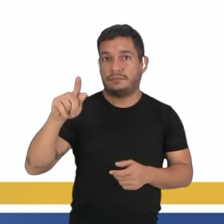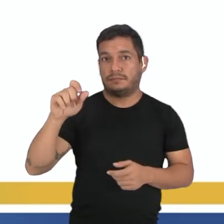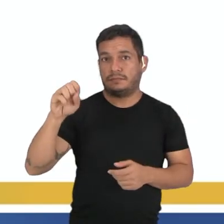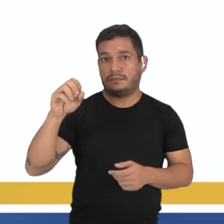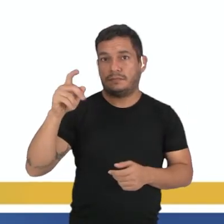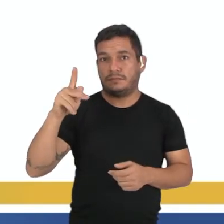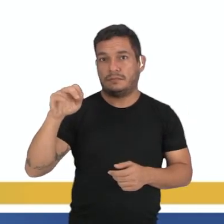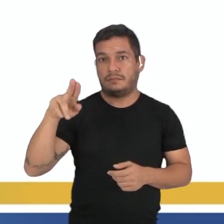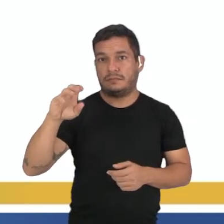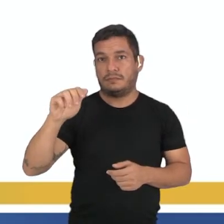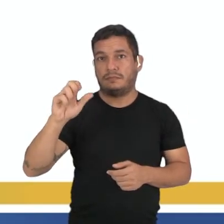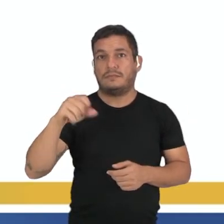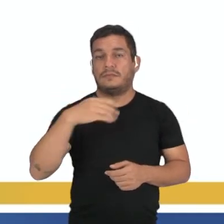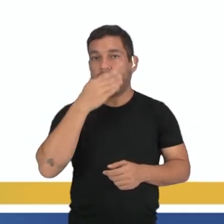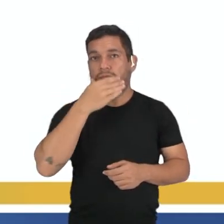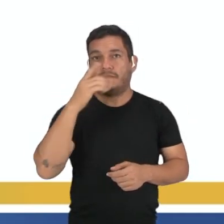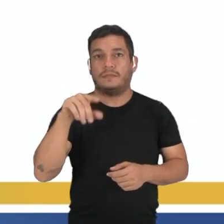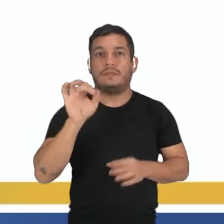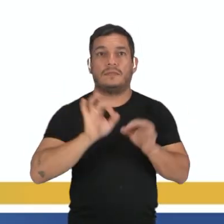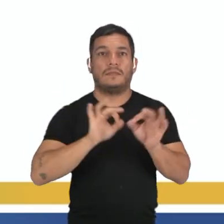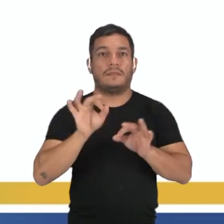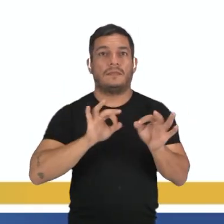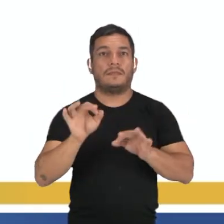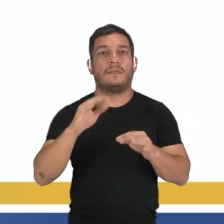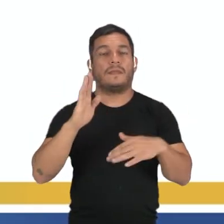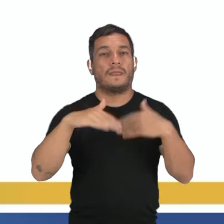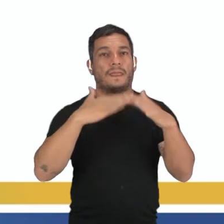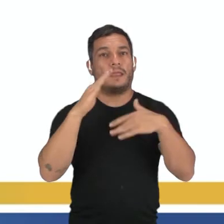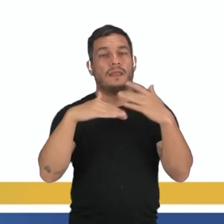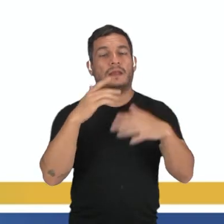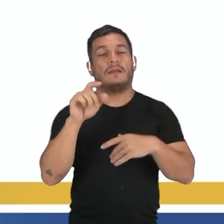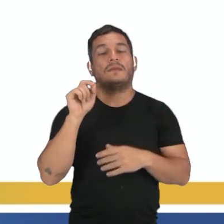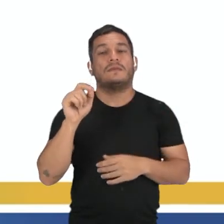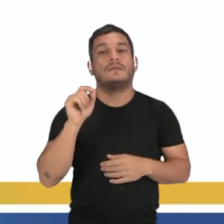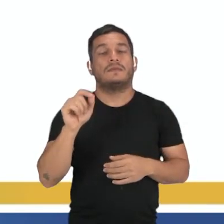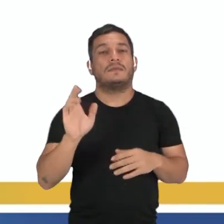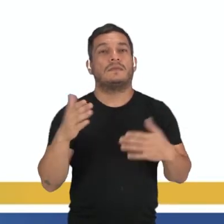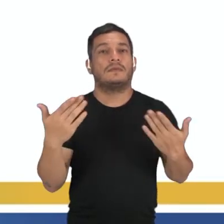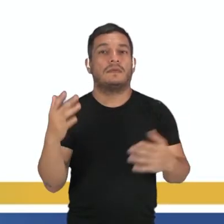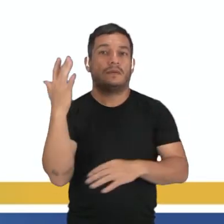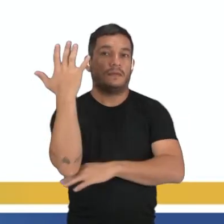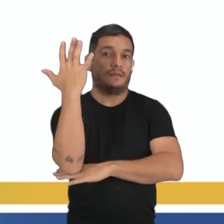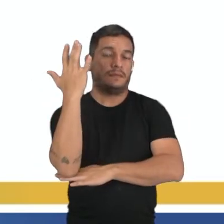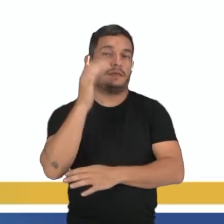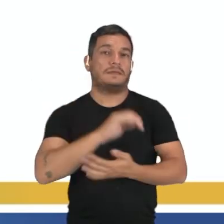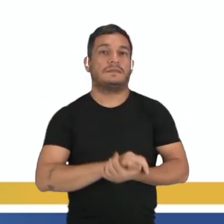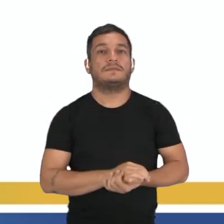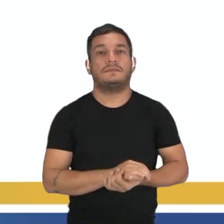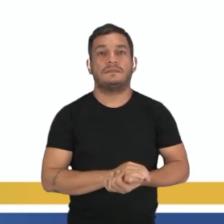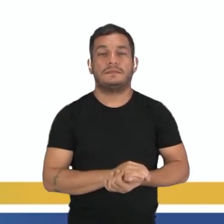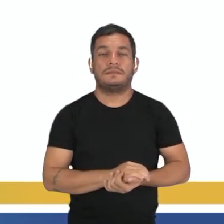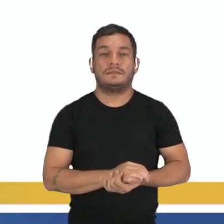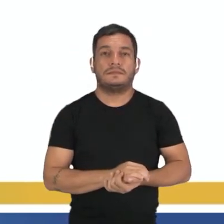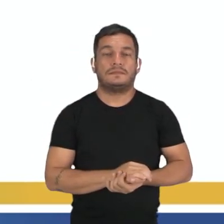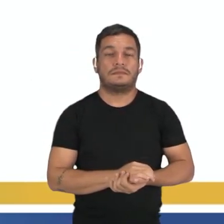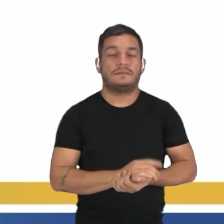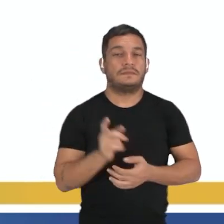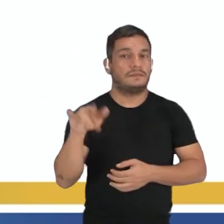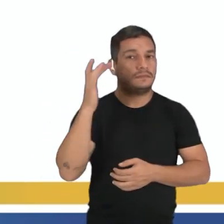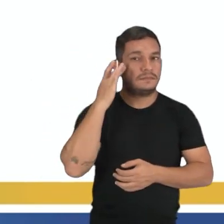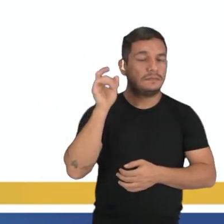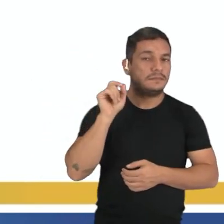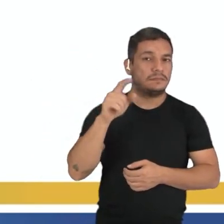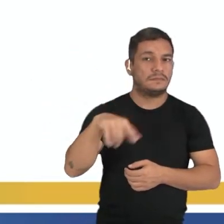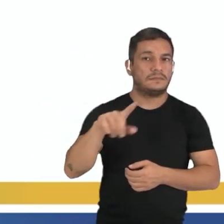angiospermas, o fruto é uma estrutura formada a partir do desenvolvimento de qual dessas partes aí? O vocês acham?